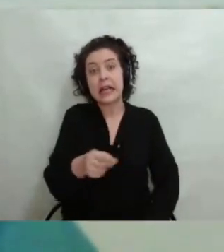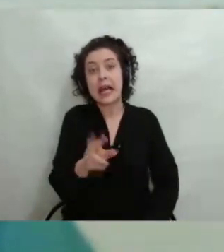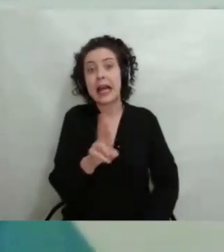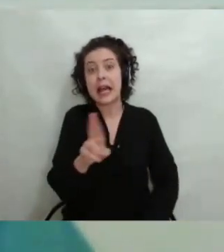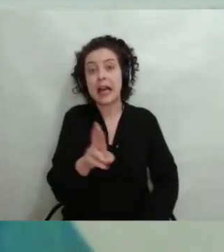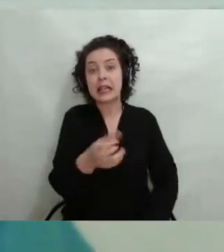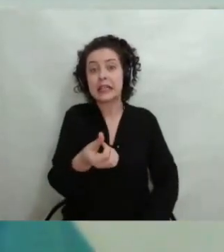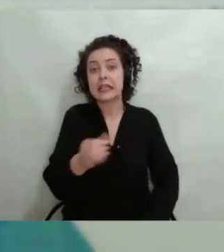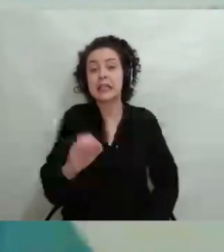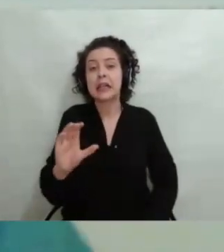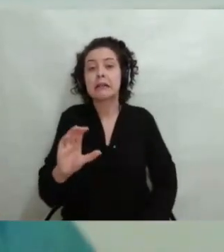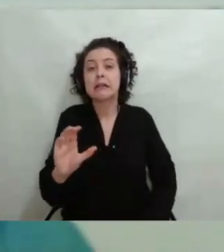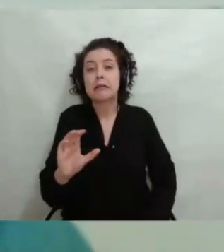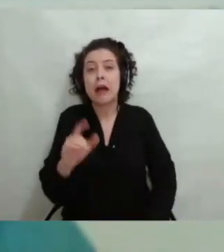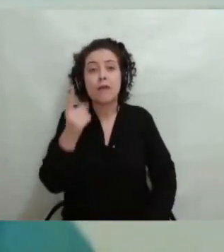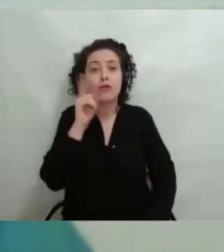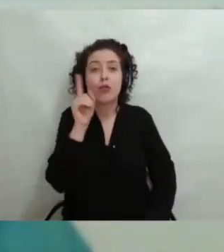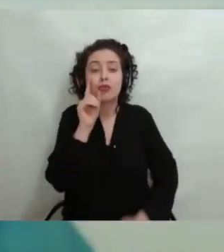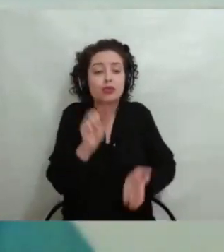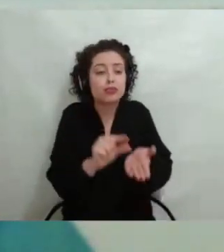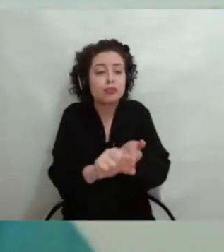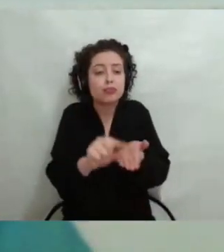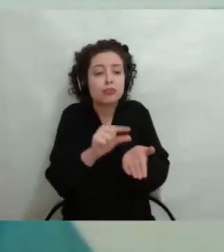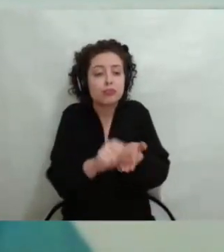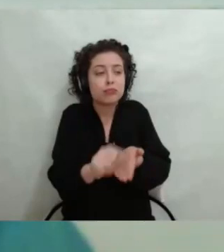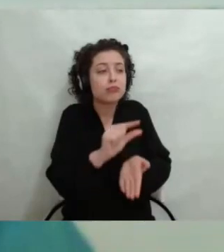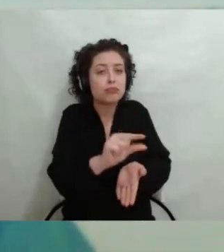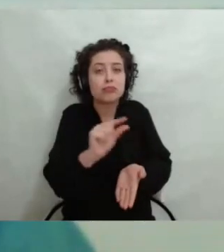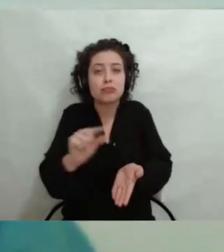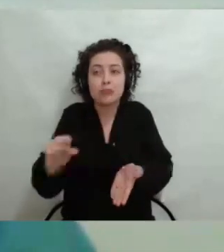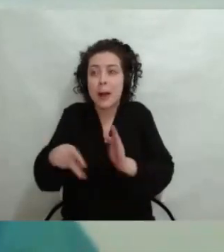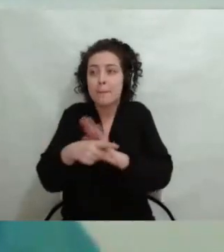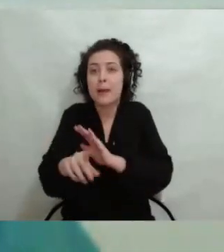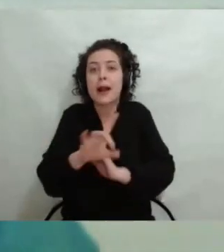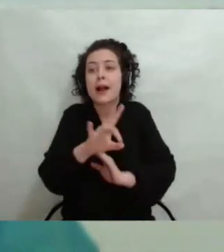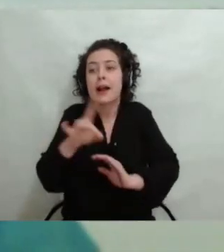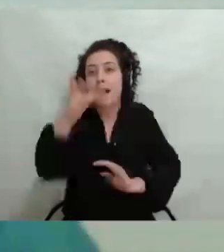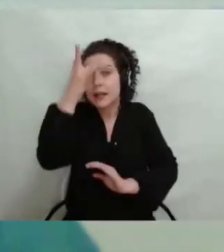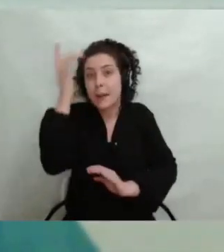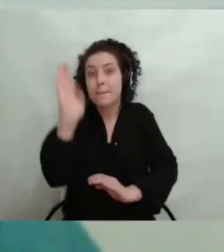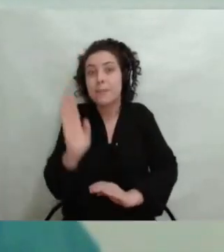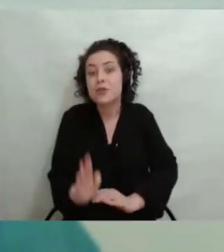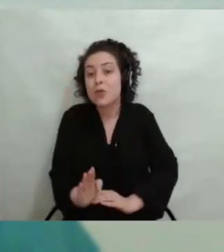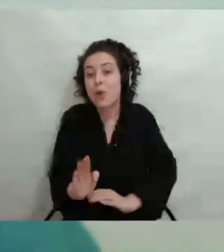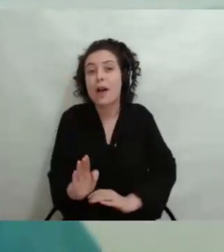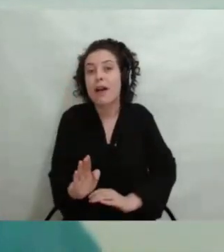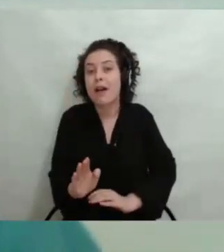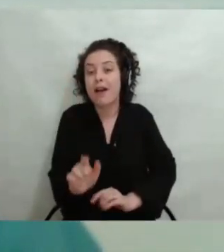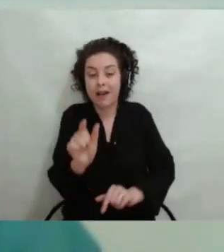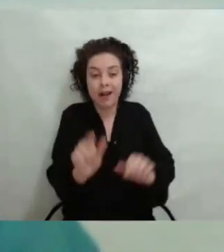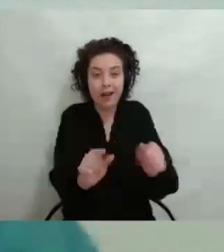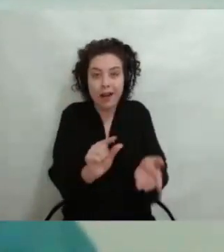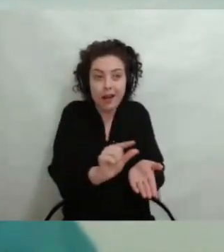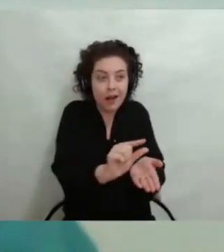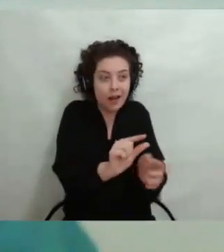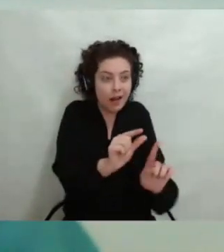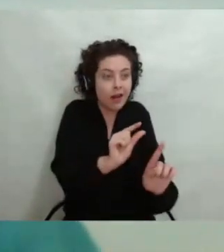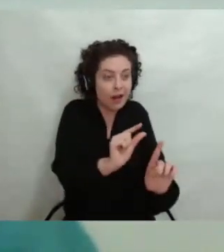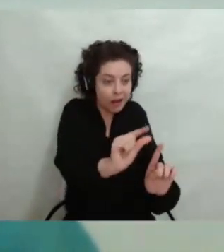3,60 por dia para cada brasileiro e brasileira. Seguramente é um valor